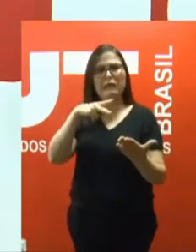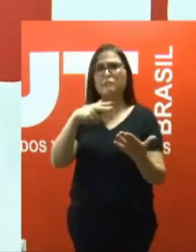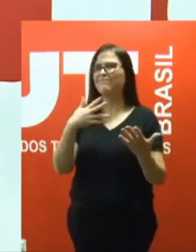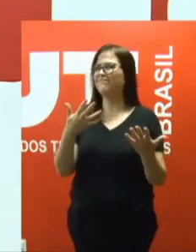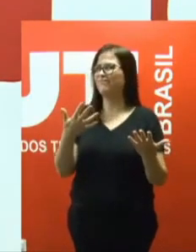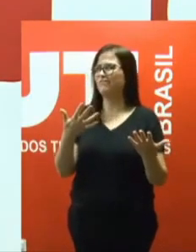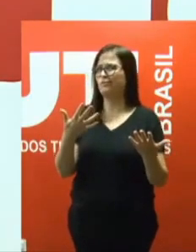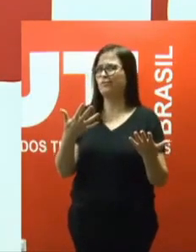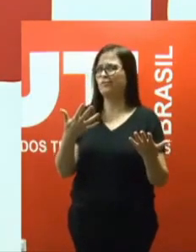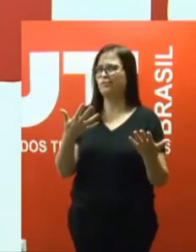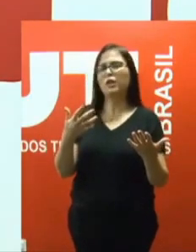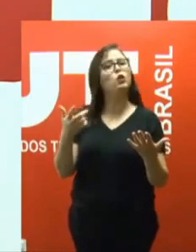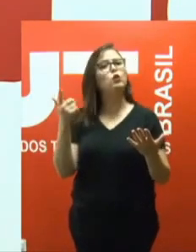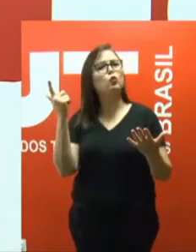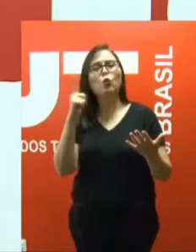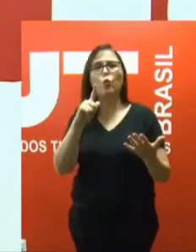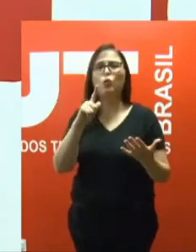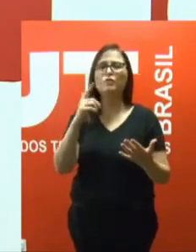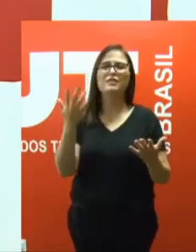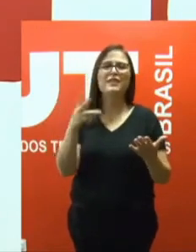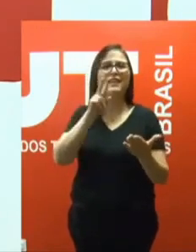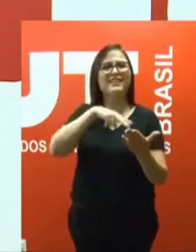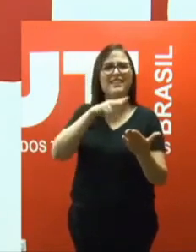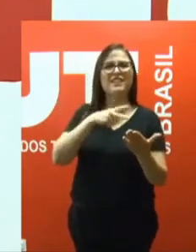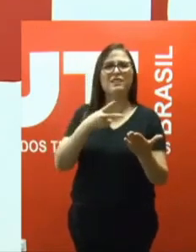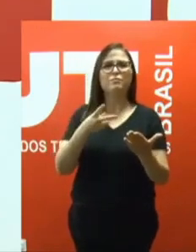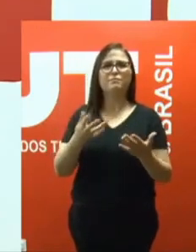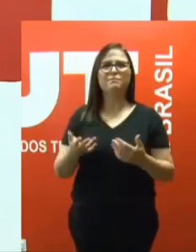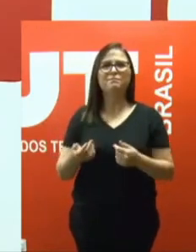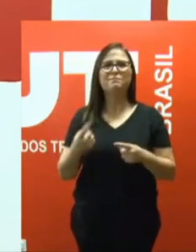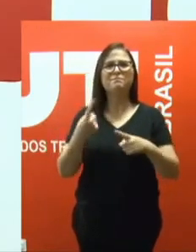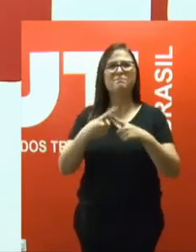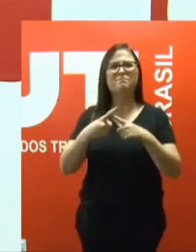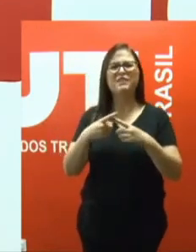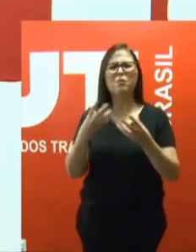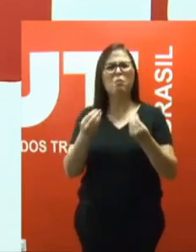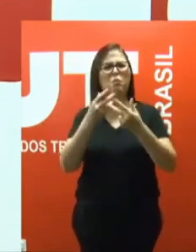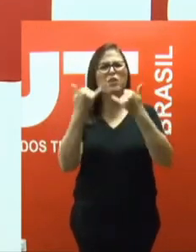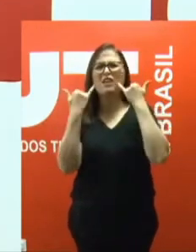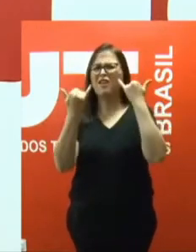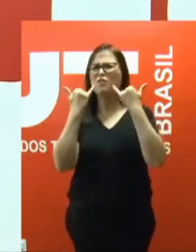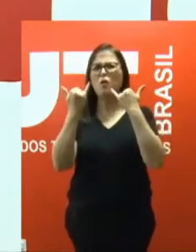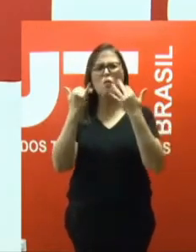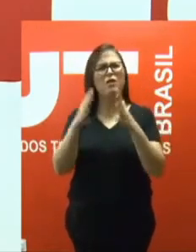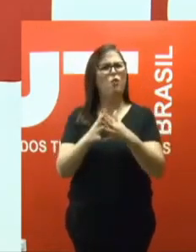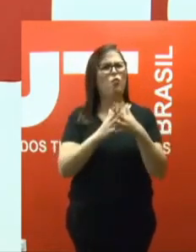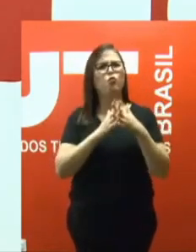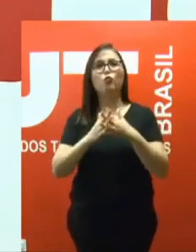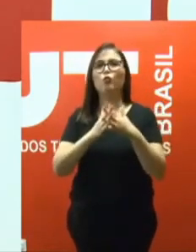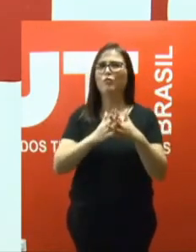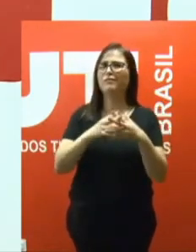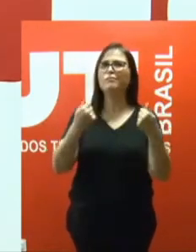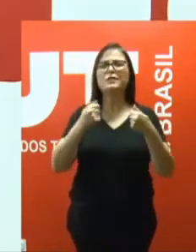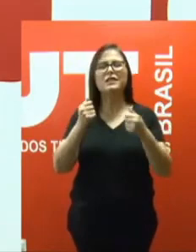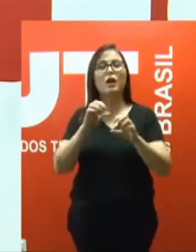está inelegível. Está poluído o jornal. Era preciso fazer uma limpeza para o povo